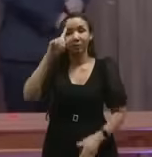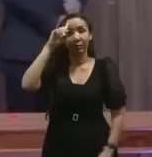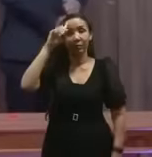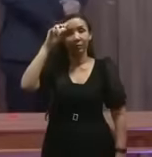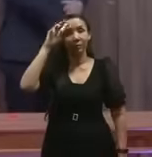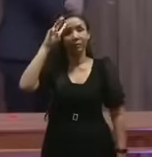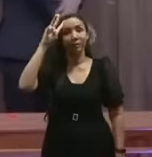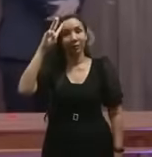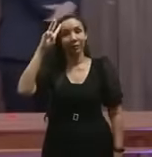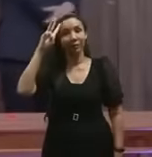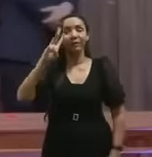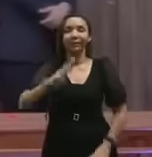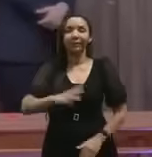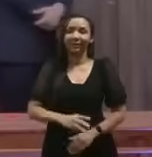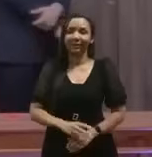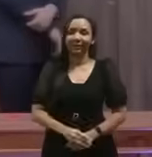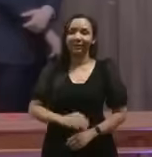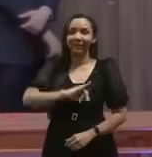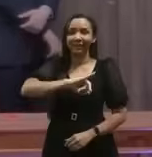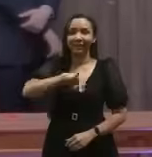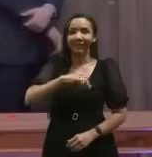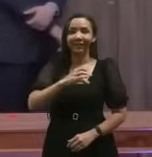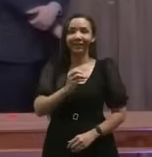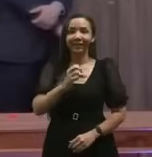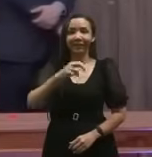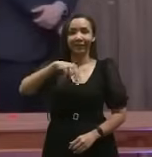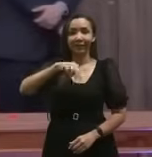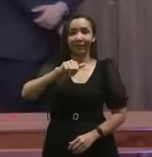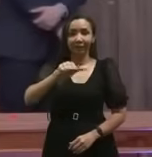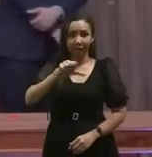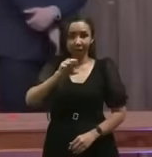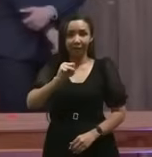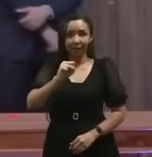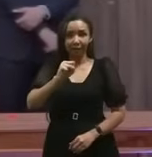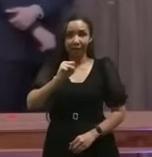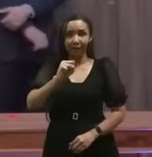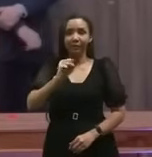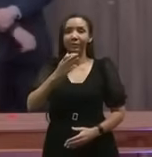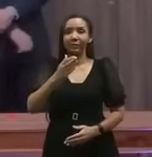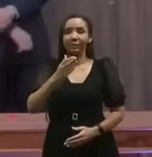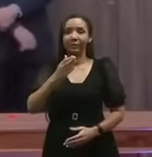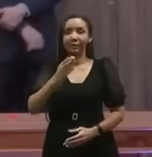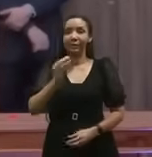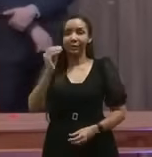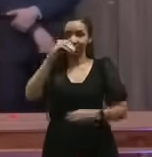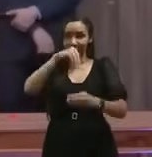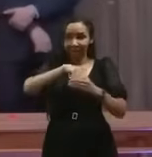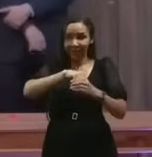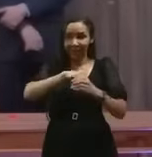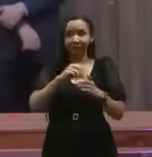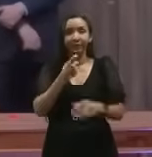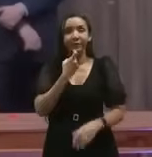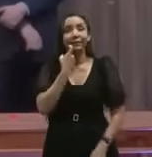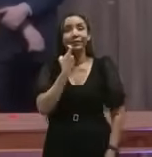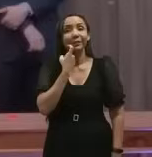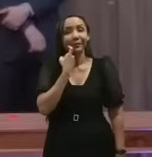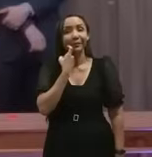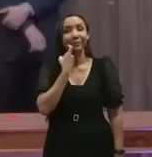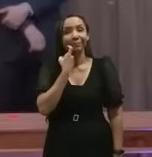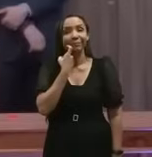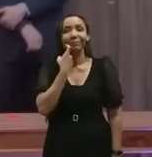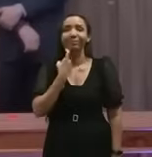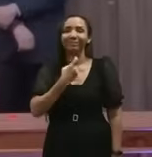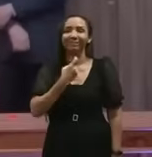vou finalizar dizendo o seguinte Jesus disse eu não vou dar nenhum sinal para vocês vocês